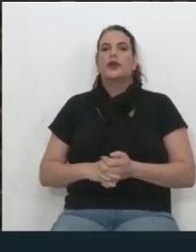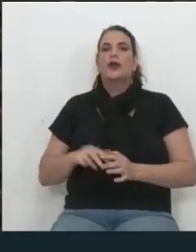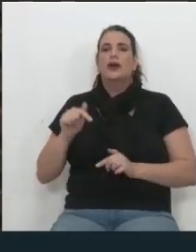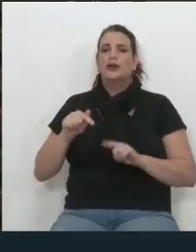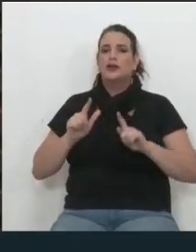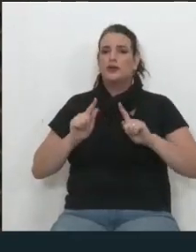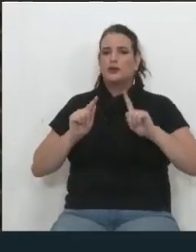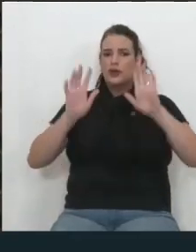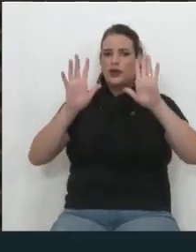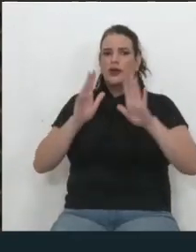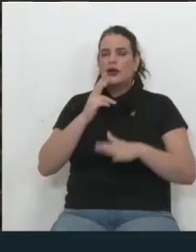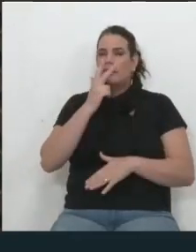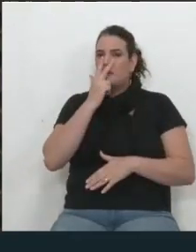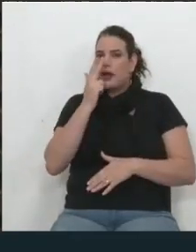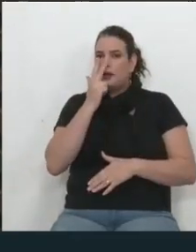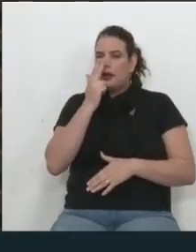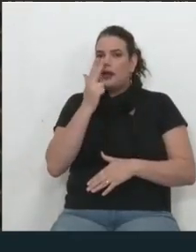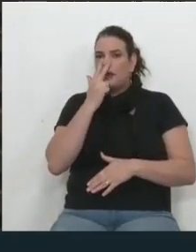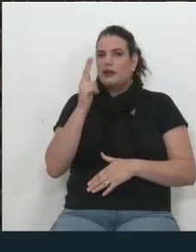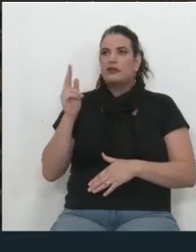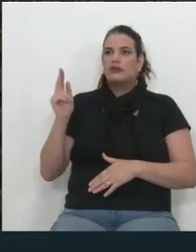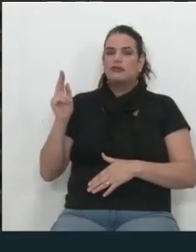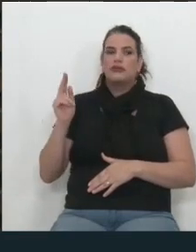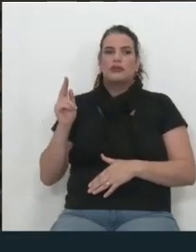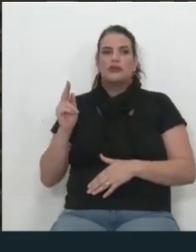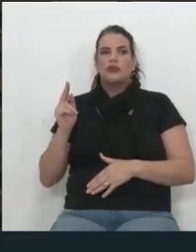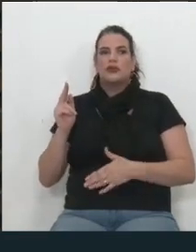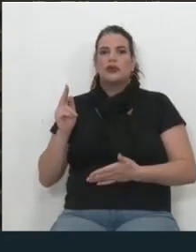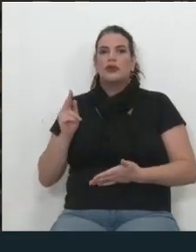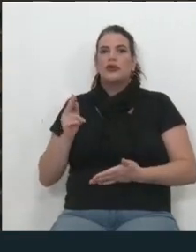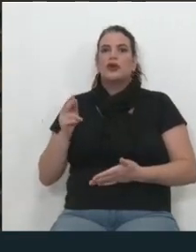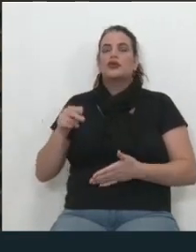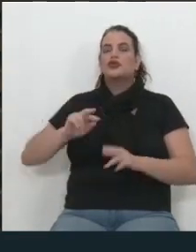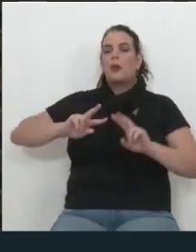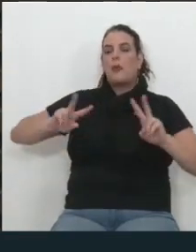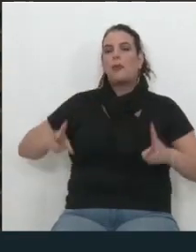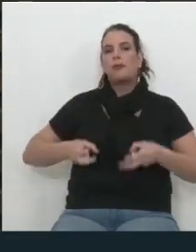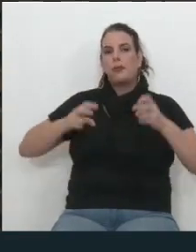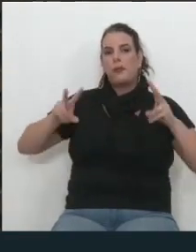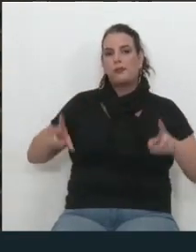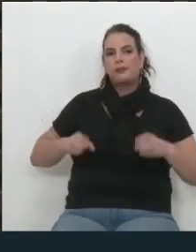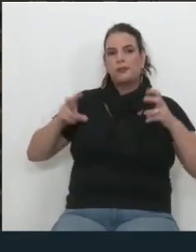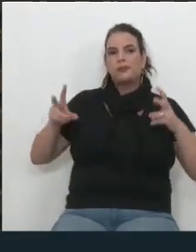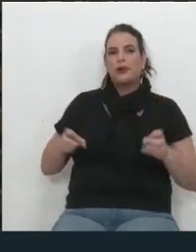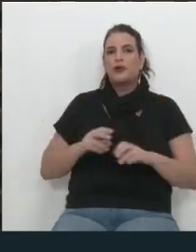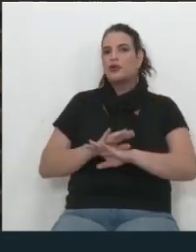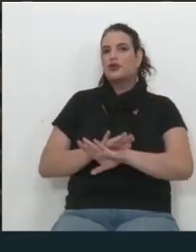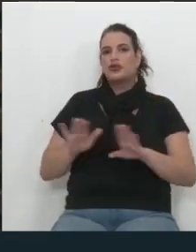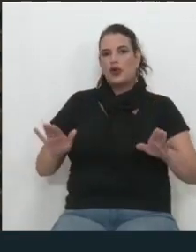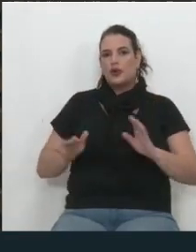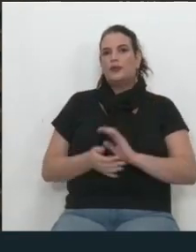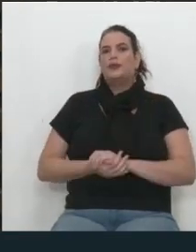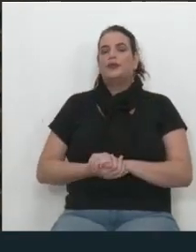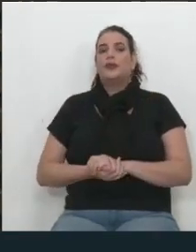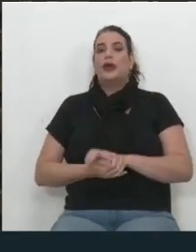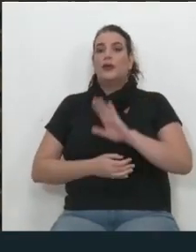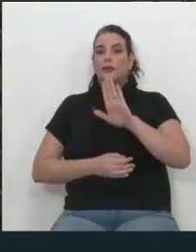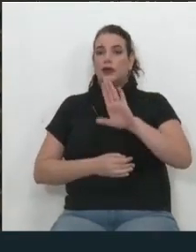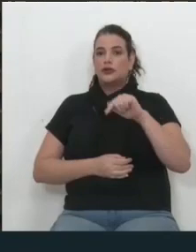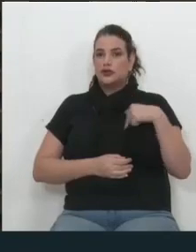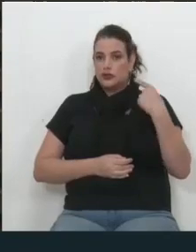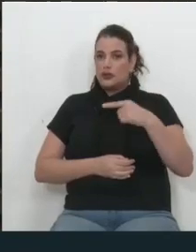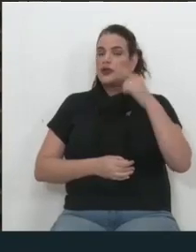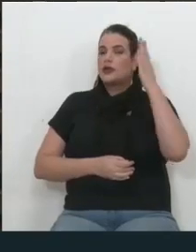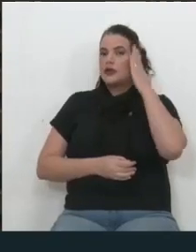próprio para as empresas de radar na cidade faturar em cima da população quando sabemos que este